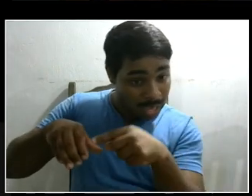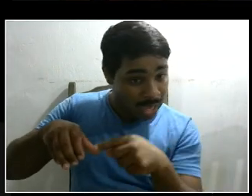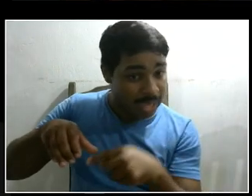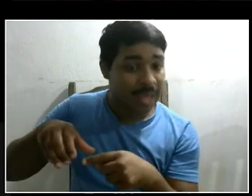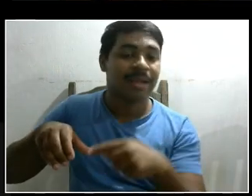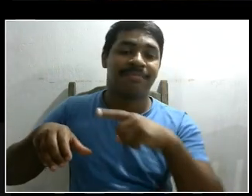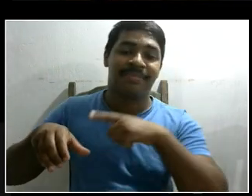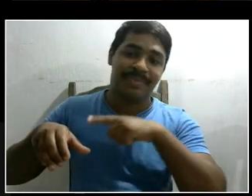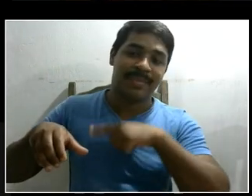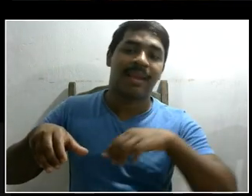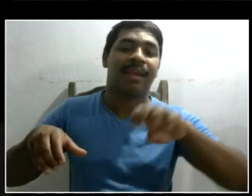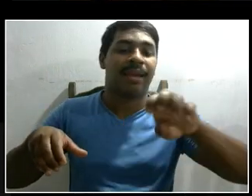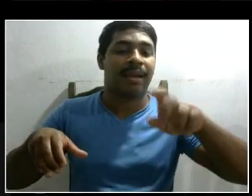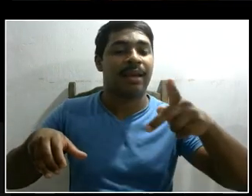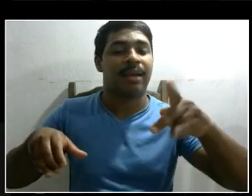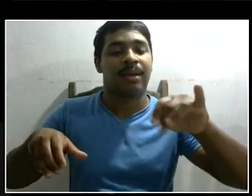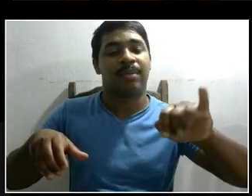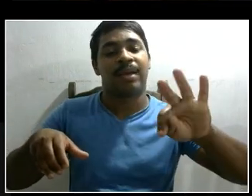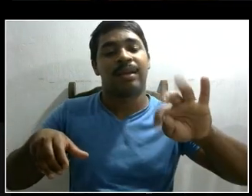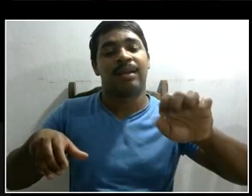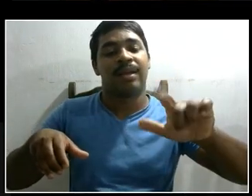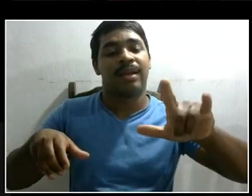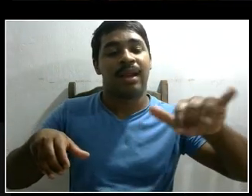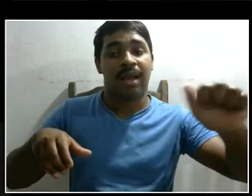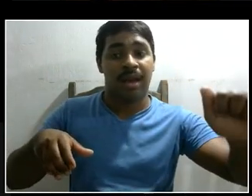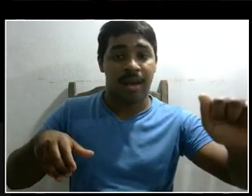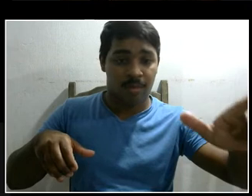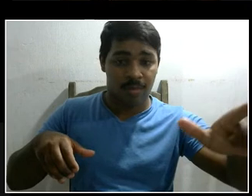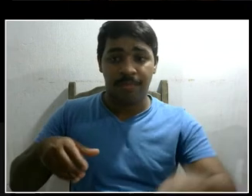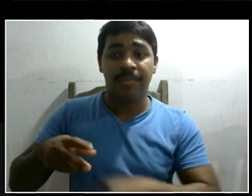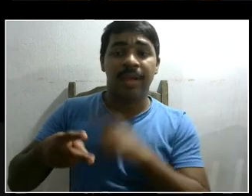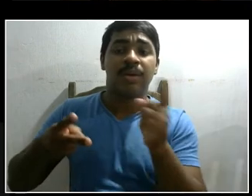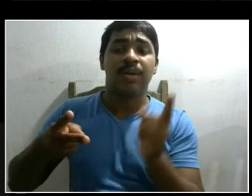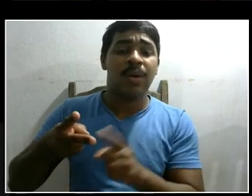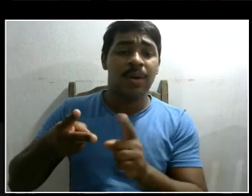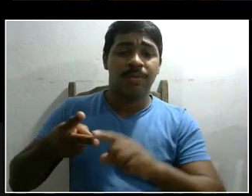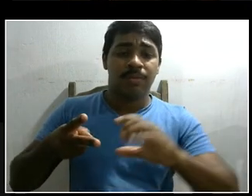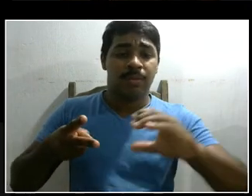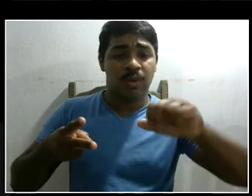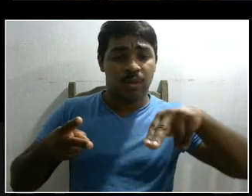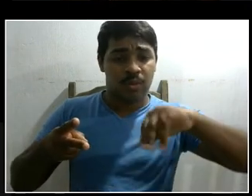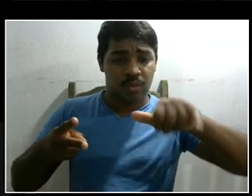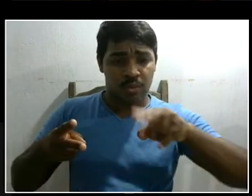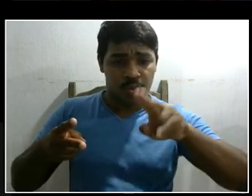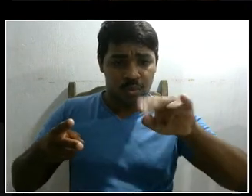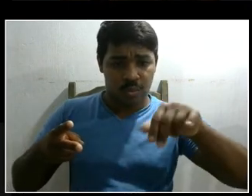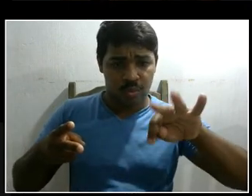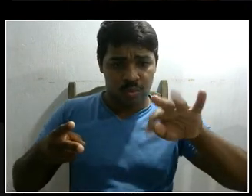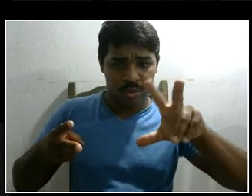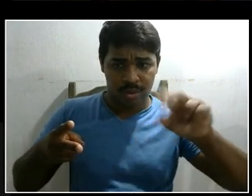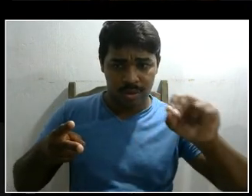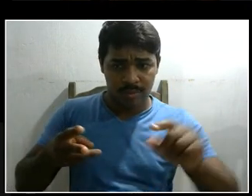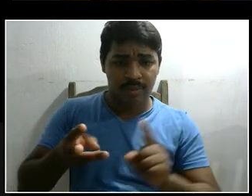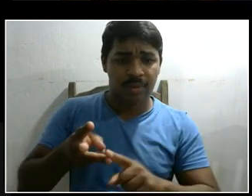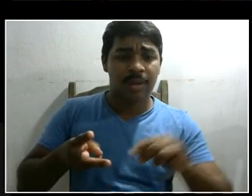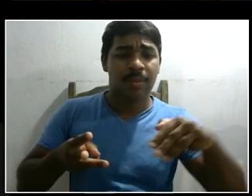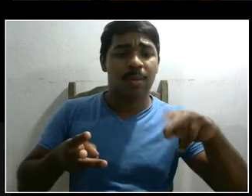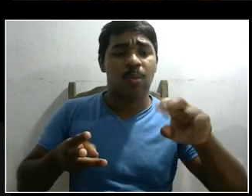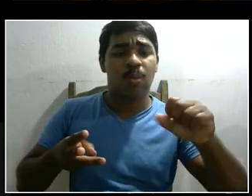certo? O tecido conjuntivo e o tecido muscular, eles têm origem, né, no tecido chamado